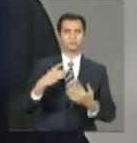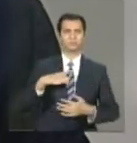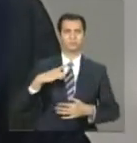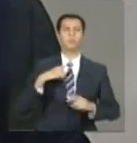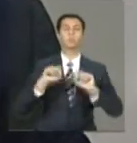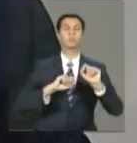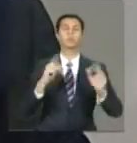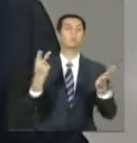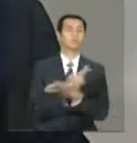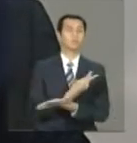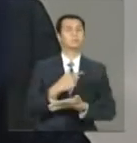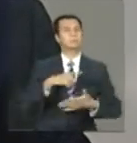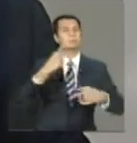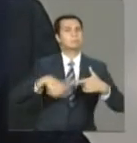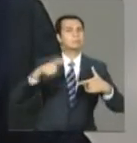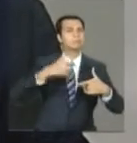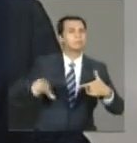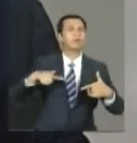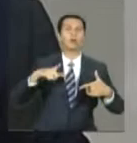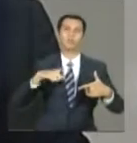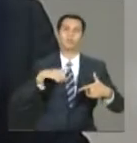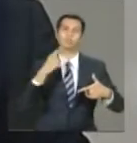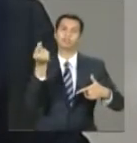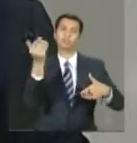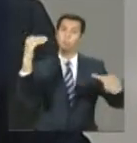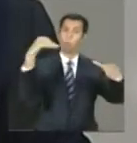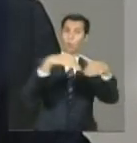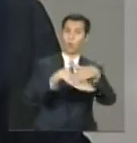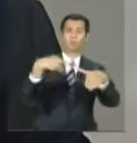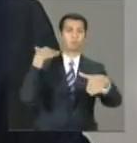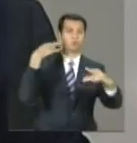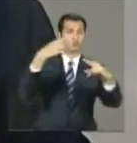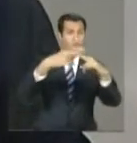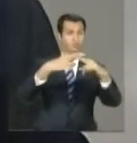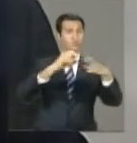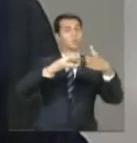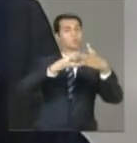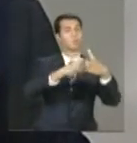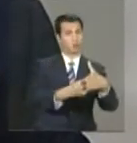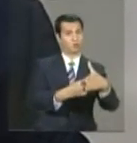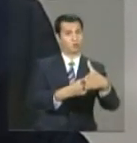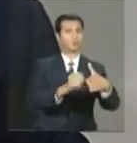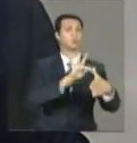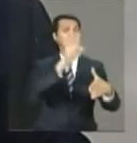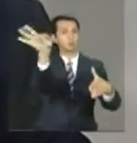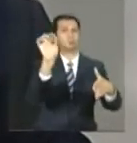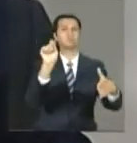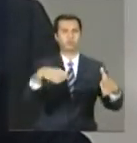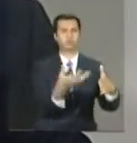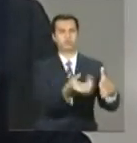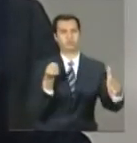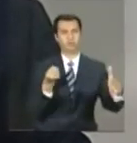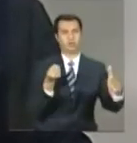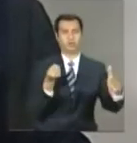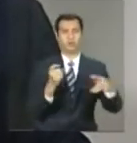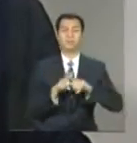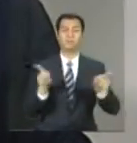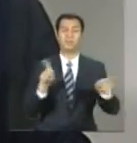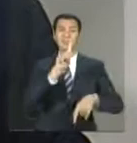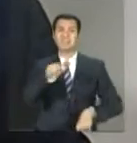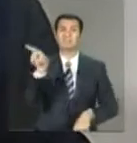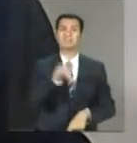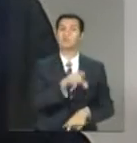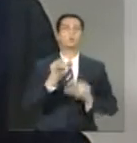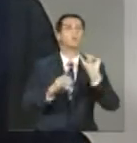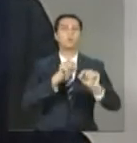parcela bloqueada na Caixa Econômica à disposição dele para saque futuro. Já o cancelamento significa que o beneficiário saiu